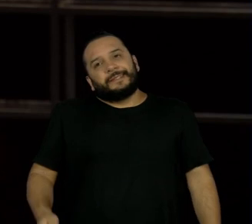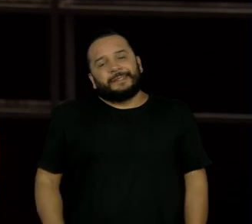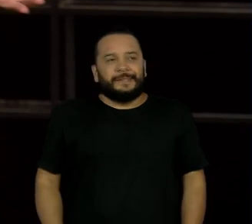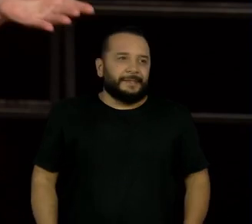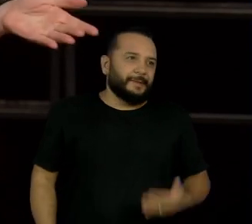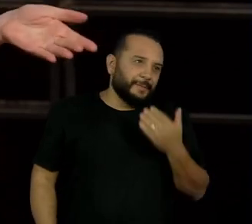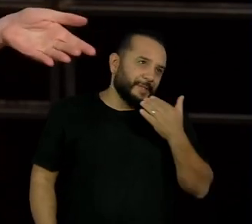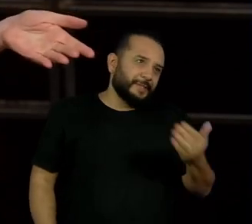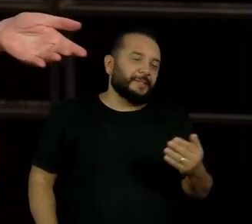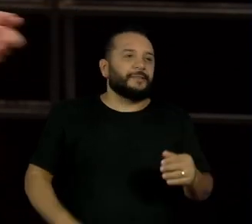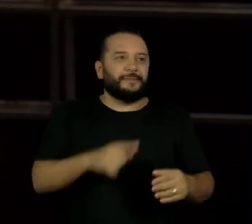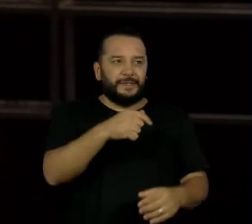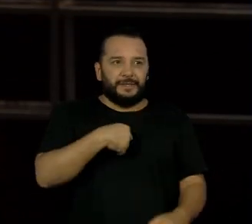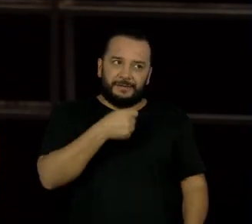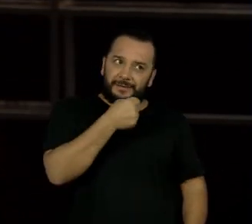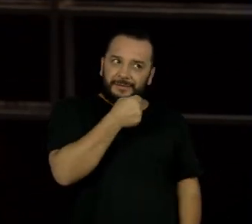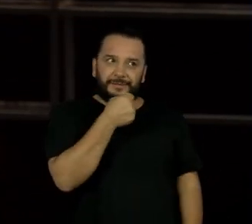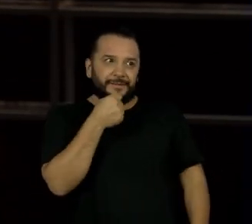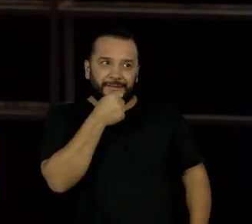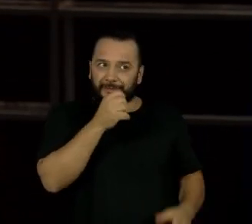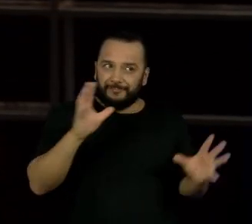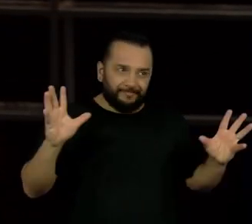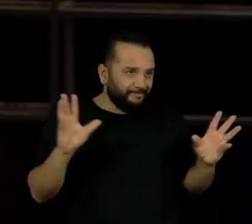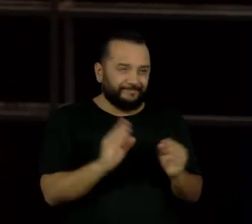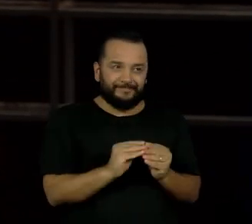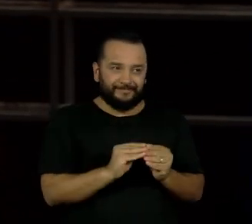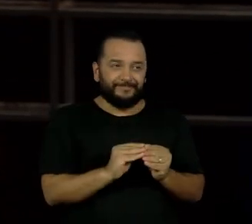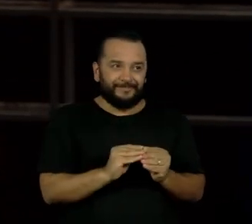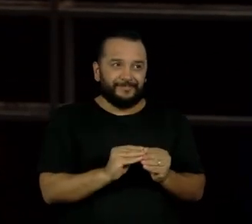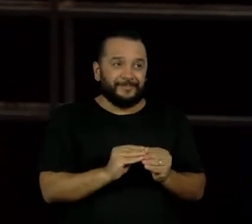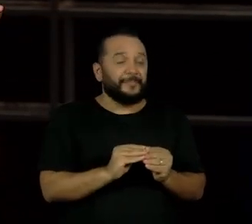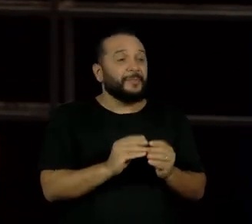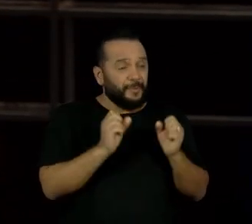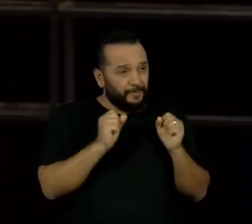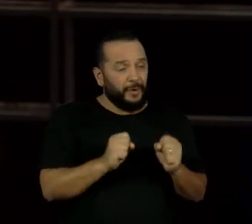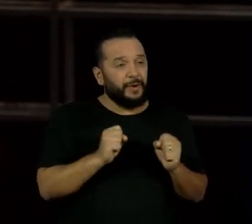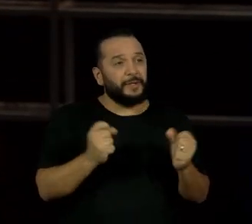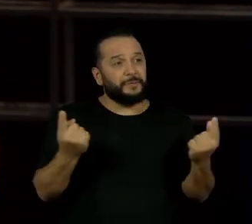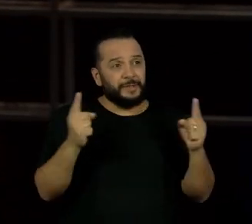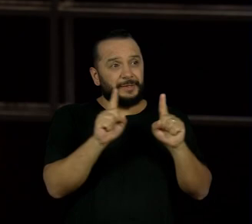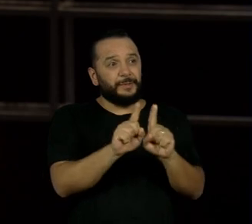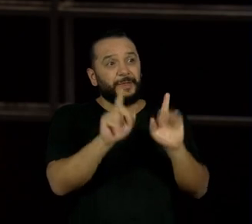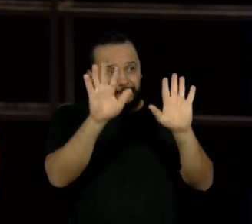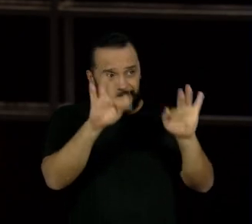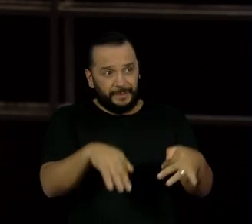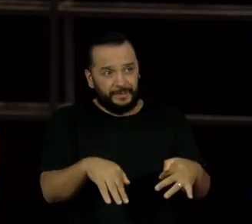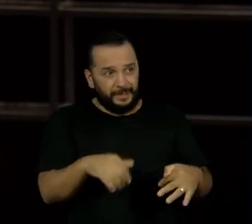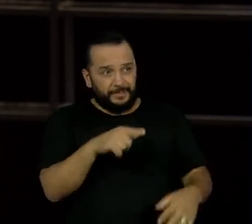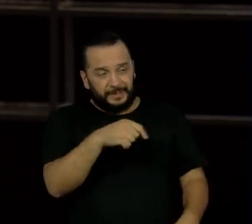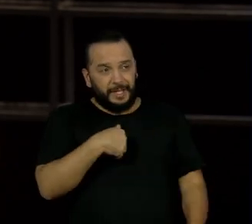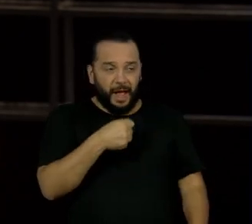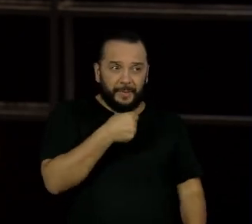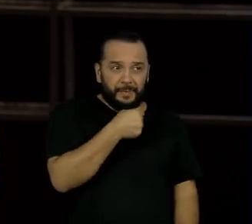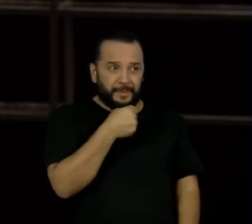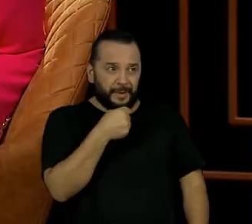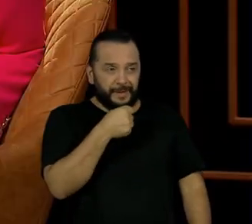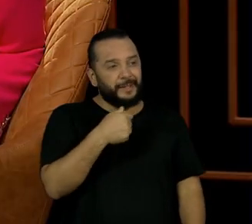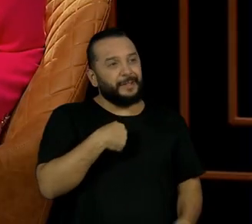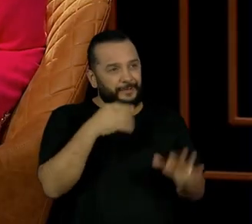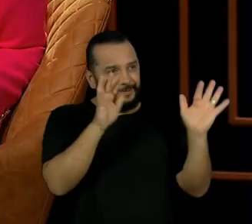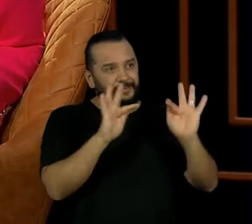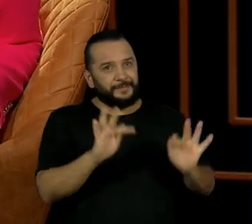de não pedir uma palinha para você então se você puder encerrar o programa dessa forma a gente vai ficar bem